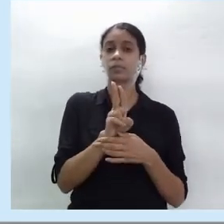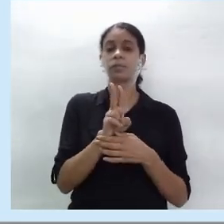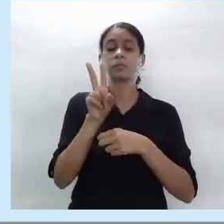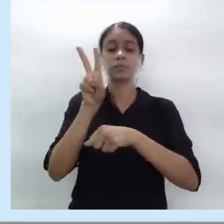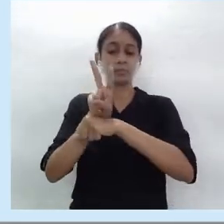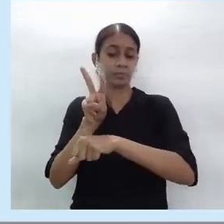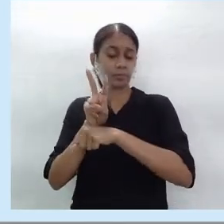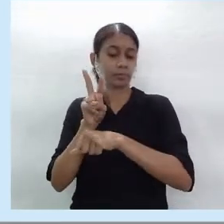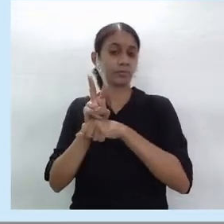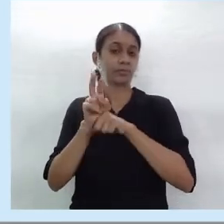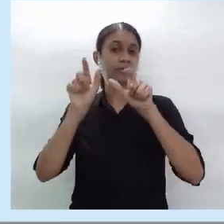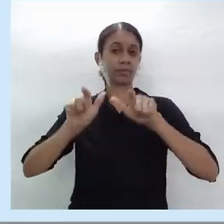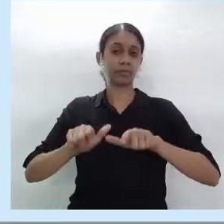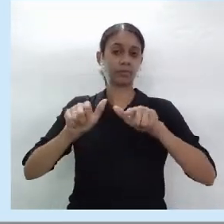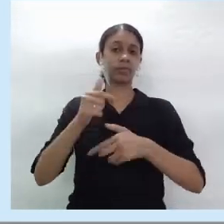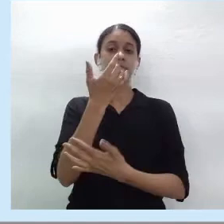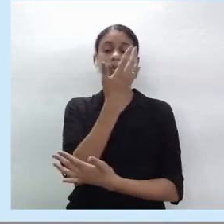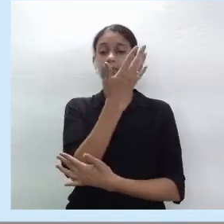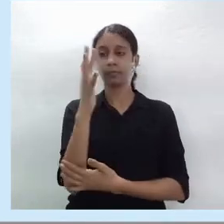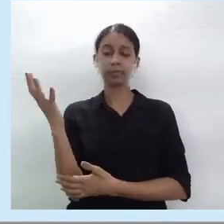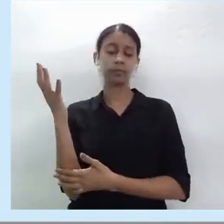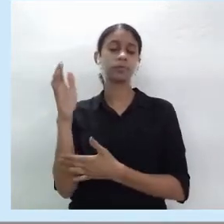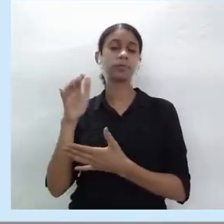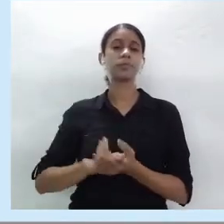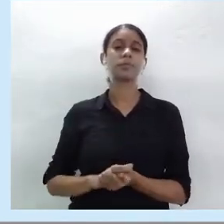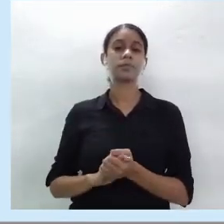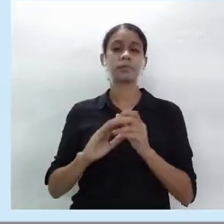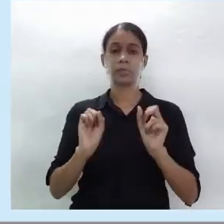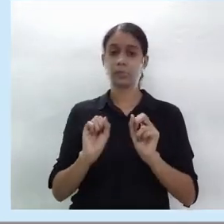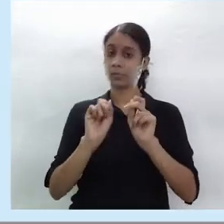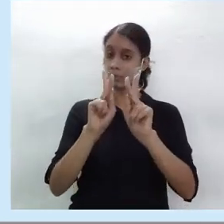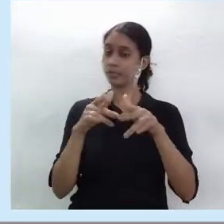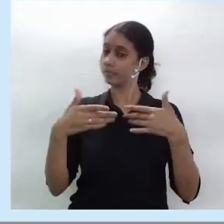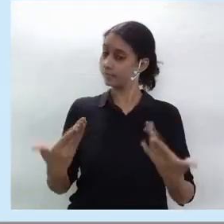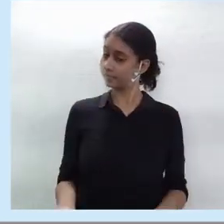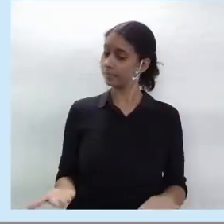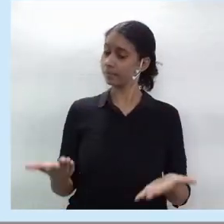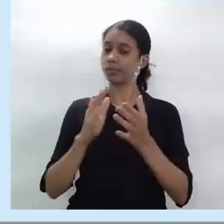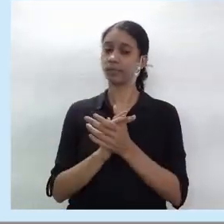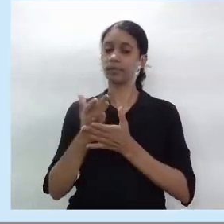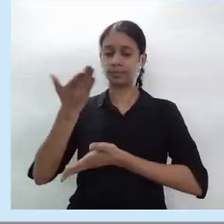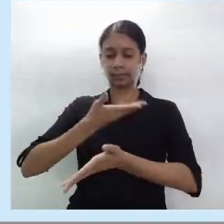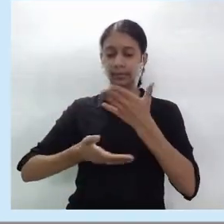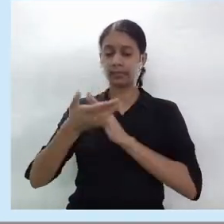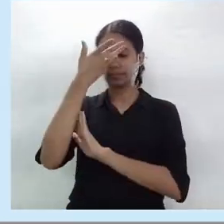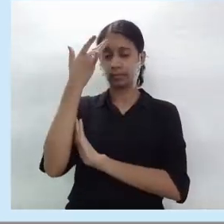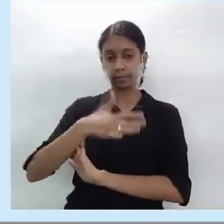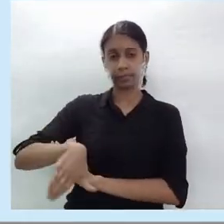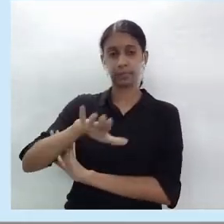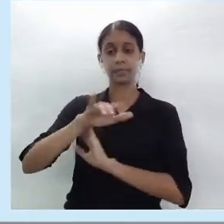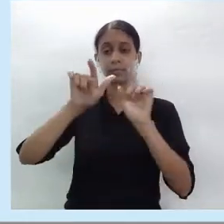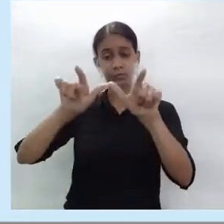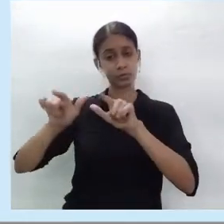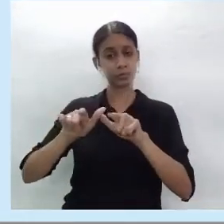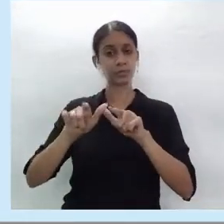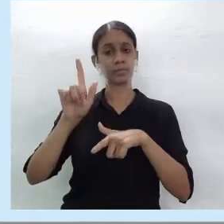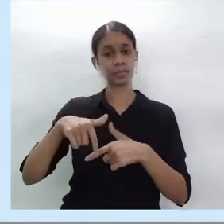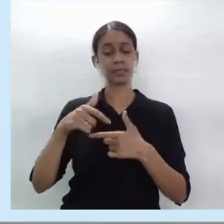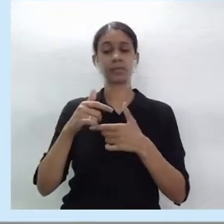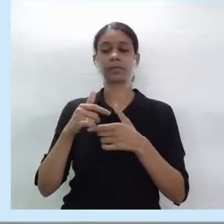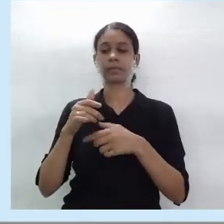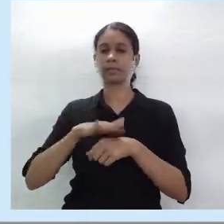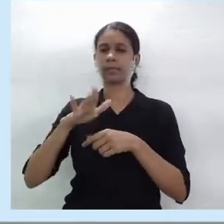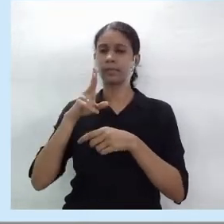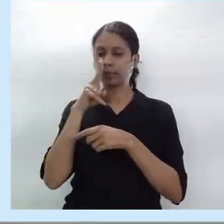preservar esse meio ambiente. Tá ok? Então, essas relações do homem com o espaço, elas são cada vez mais